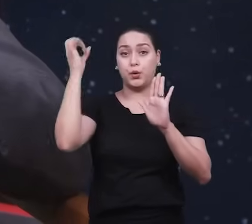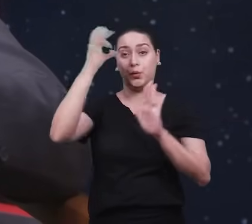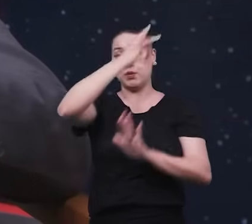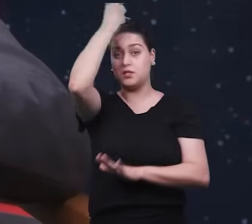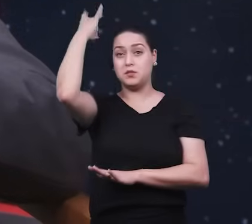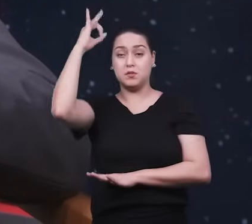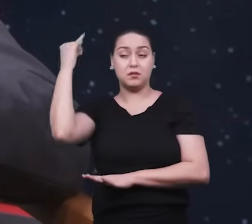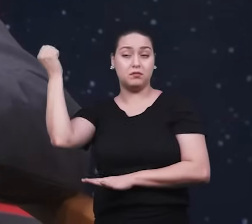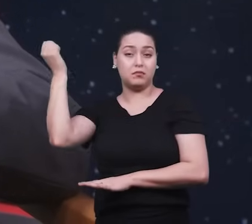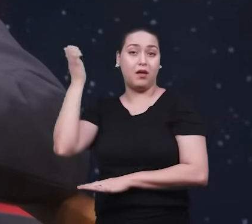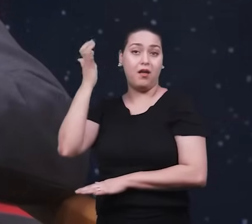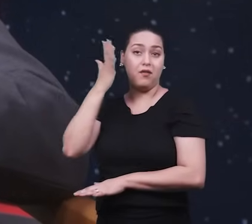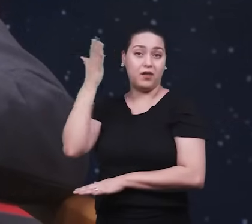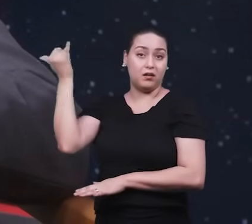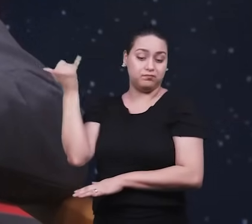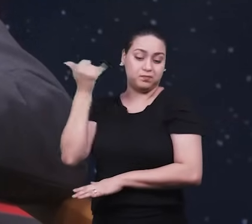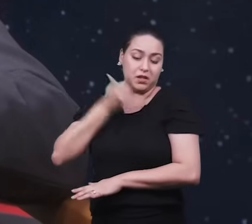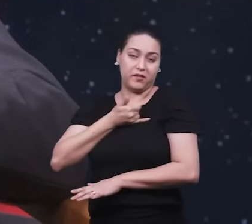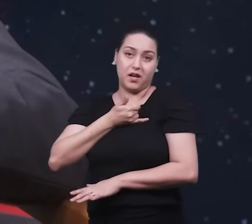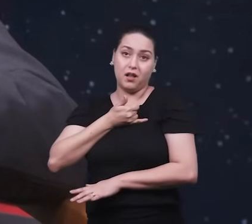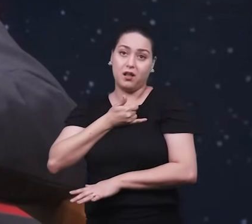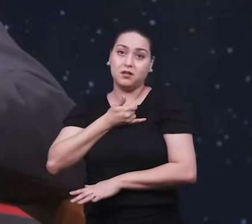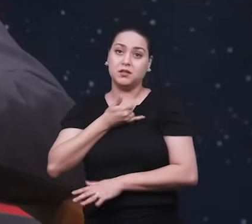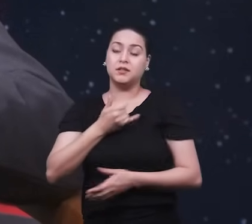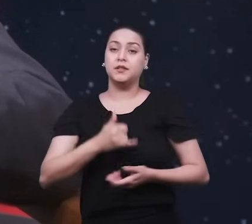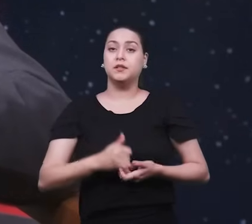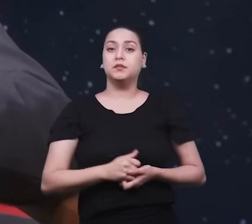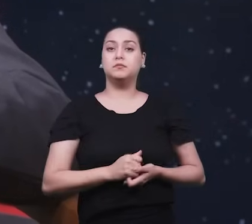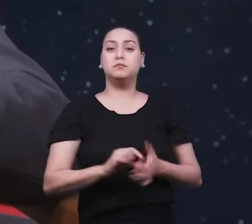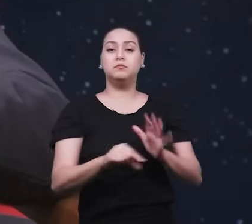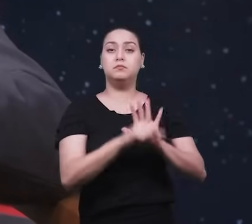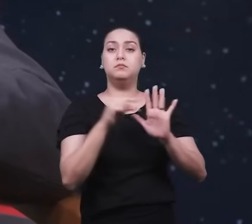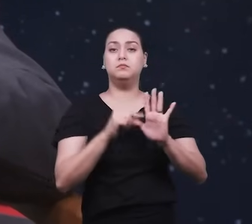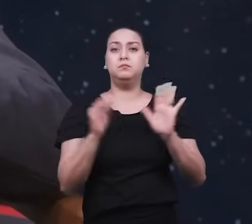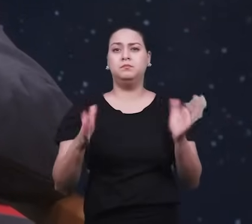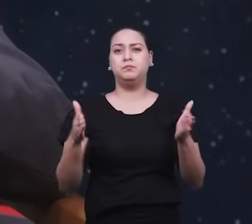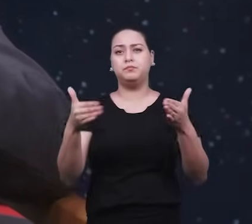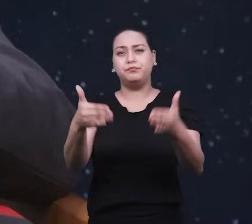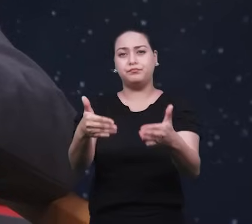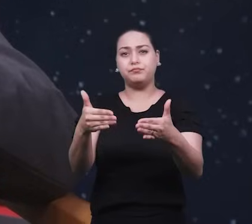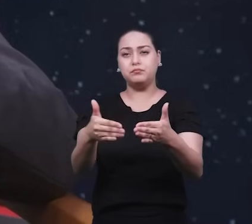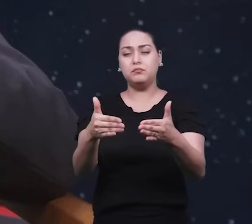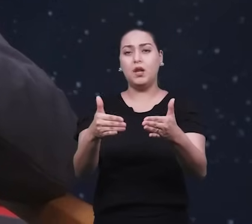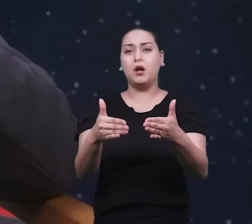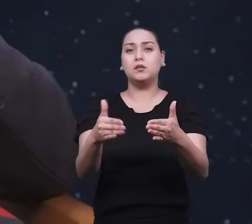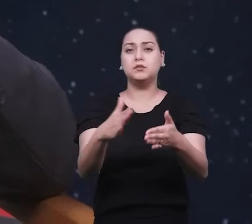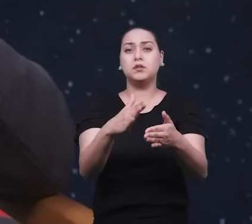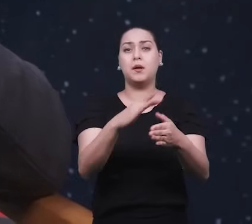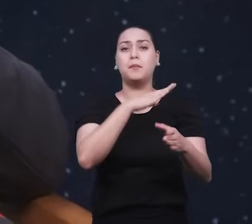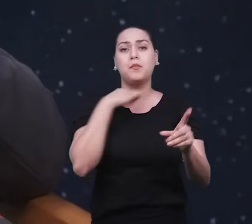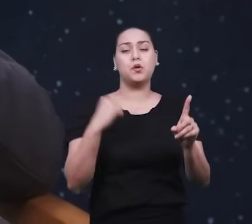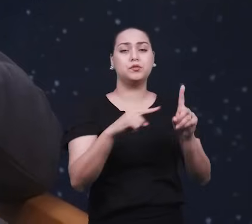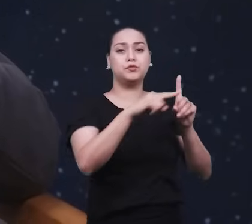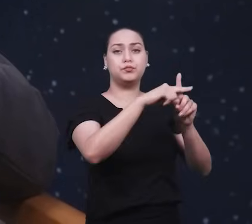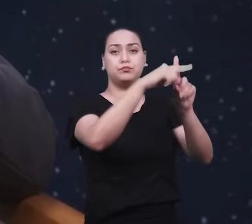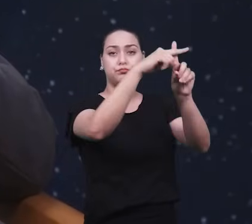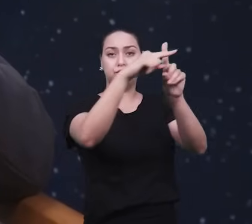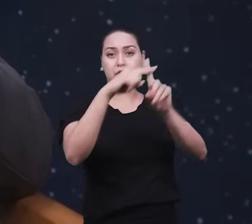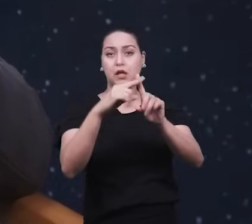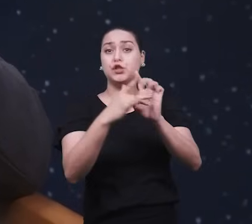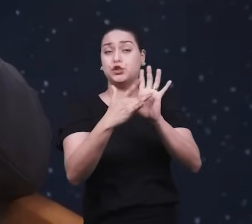o Espírito Santo tem testificado, que esse versículo aponta para o sacrifício de